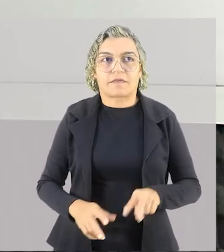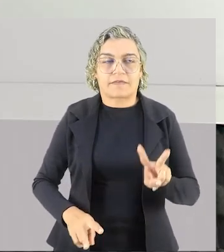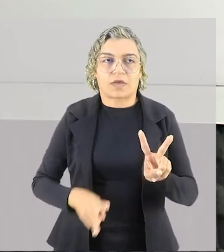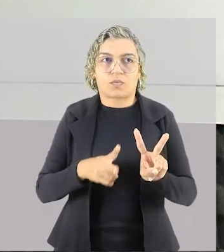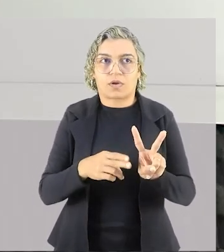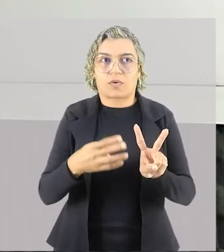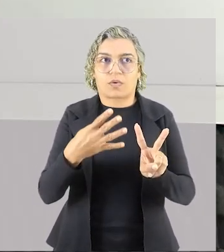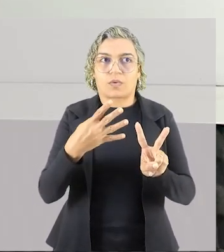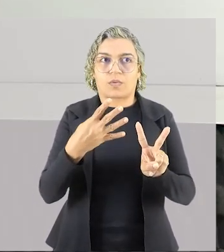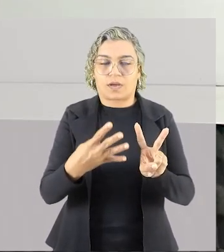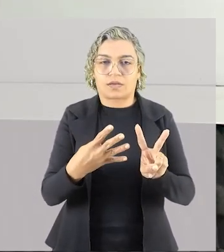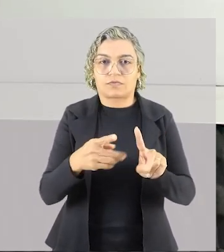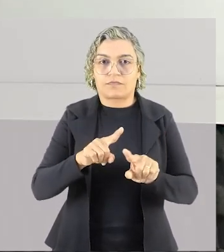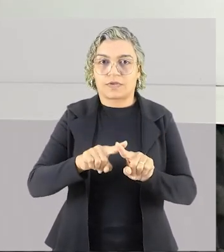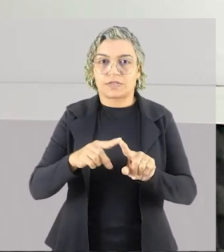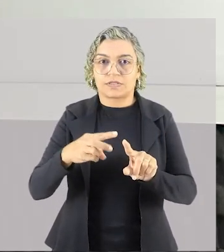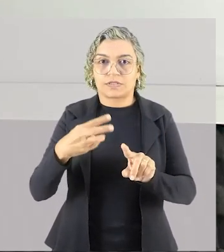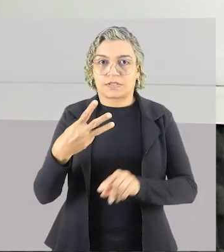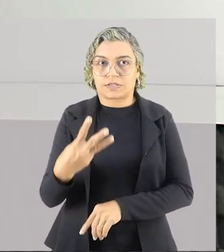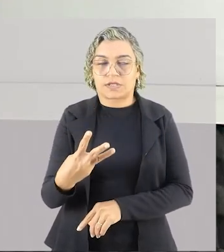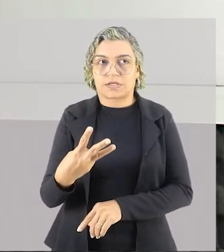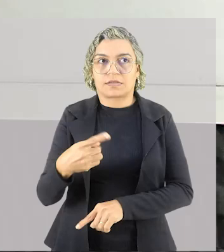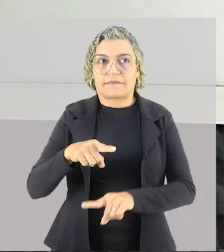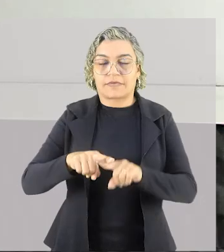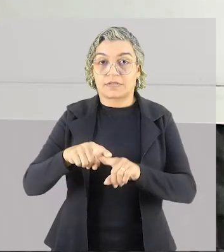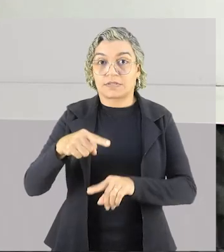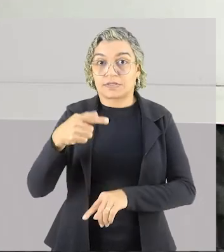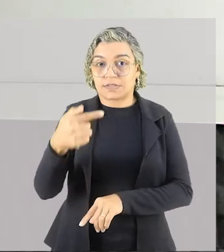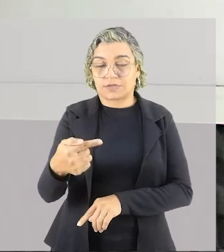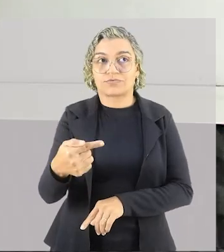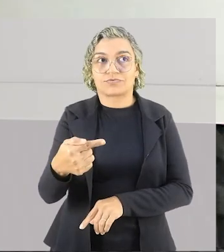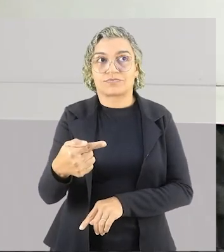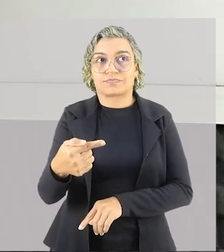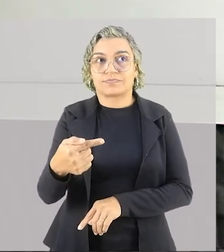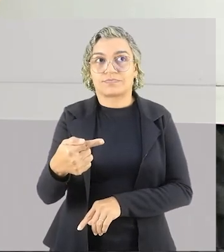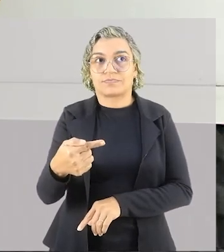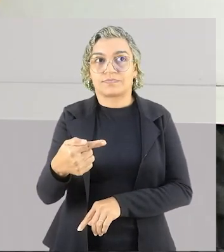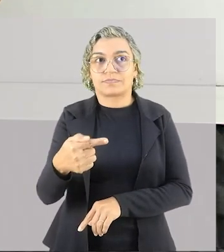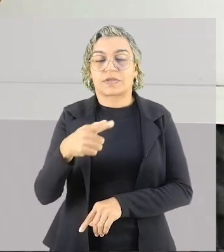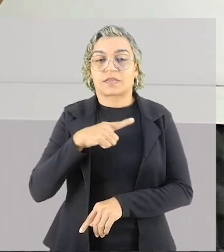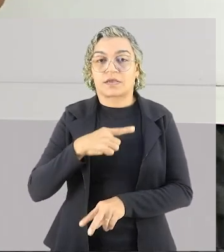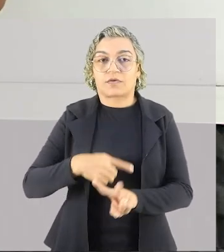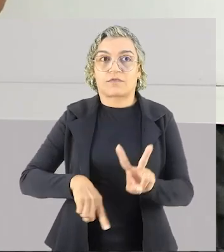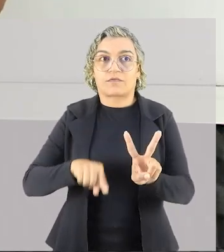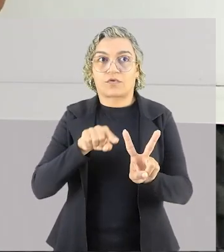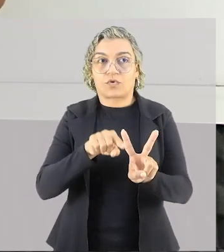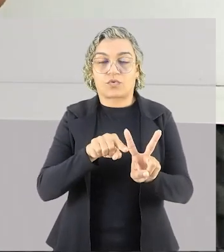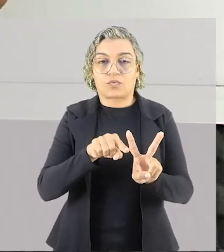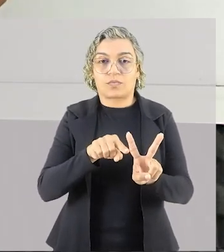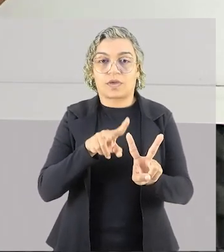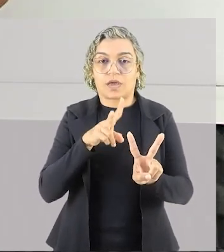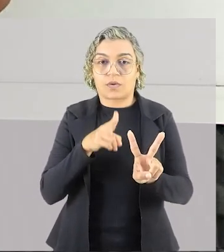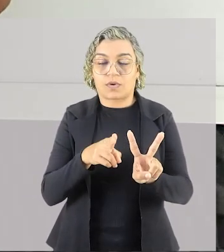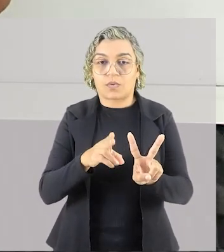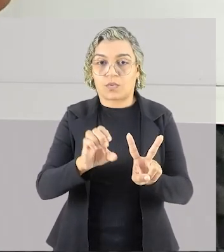Vezes 3, vezes 7. Você vai ter um volume de